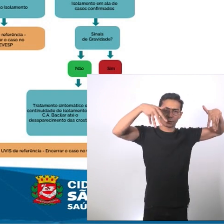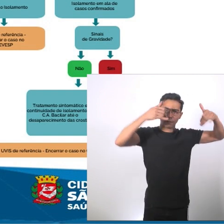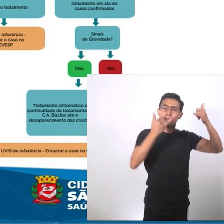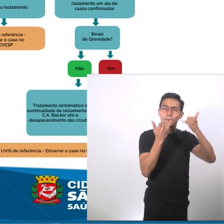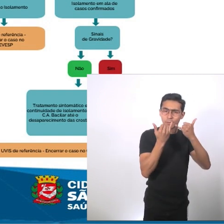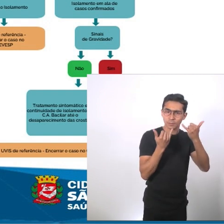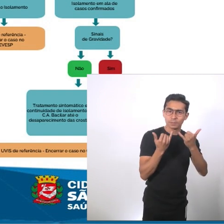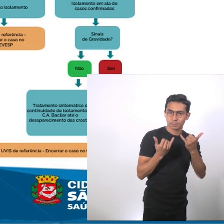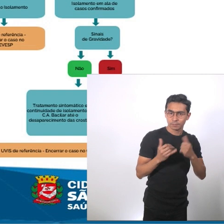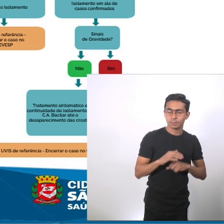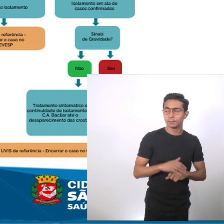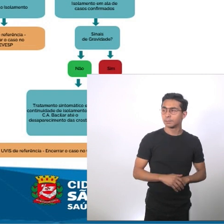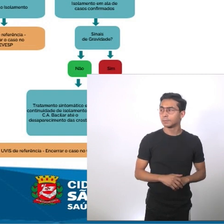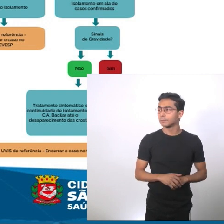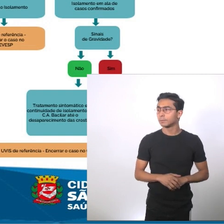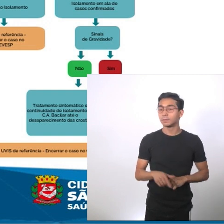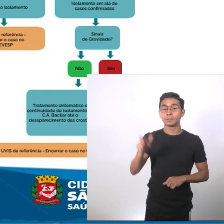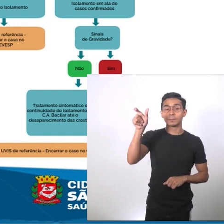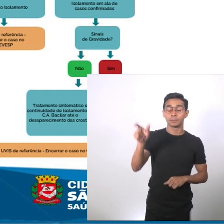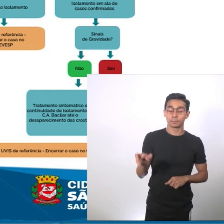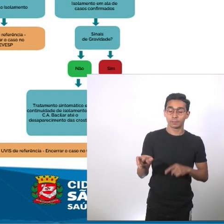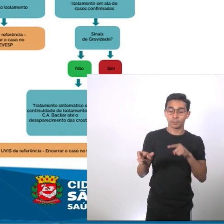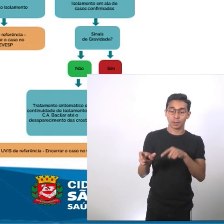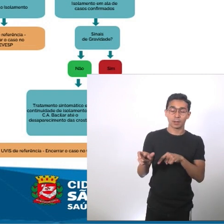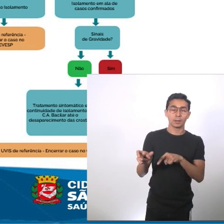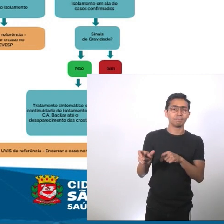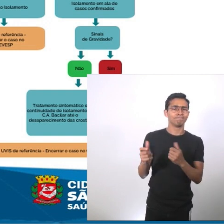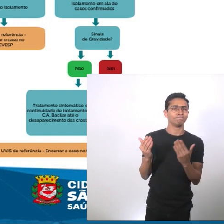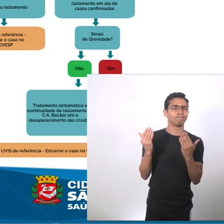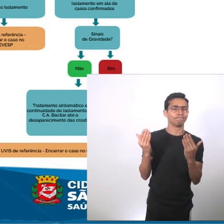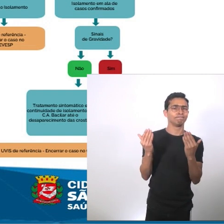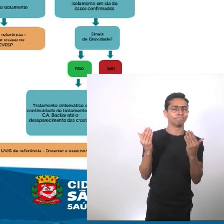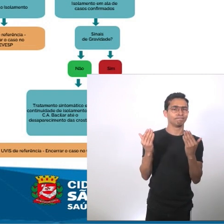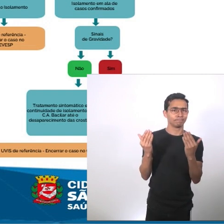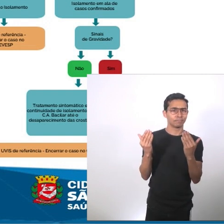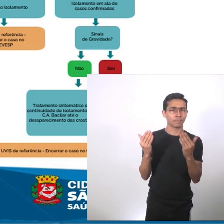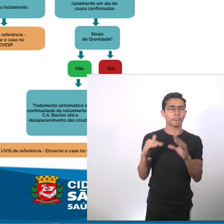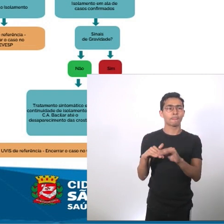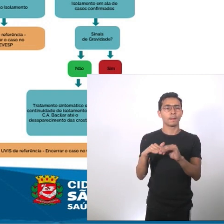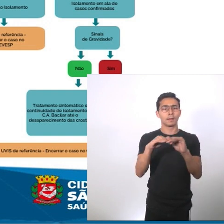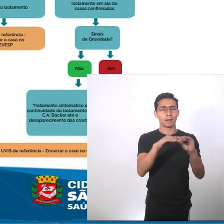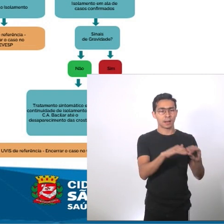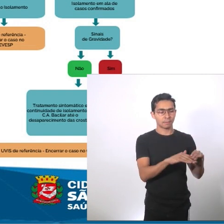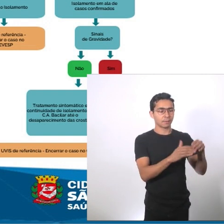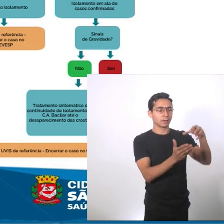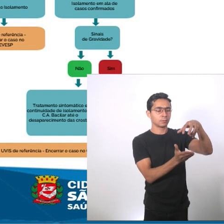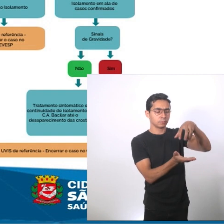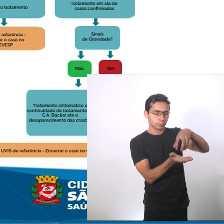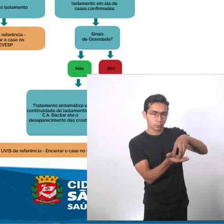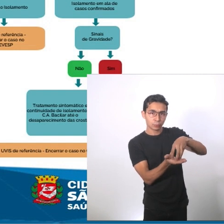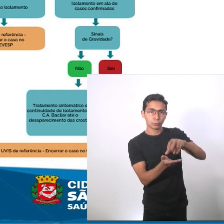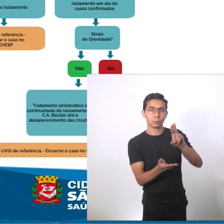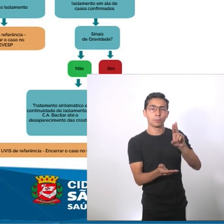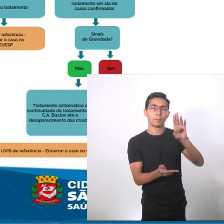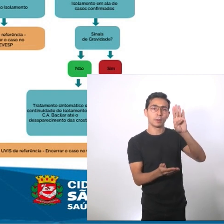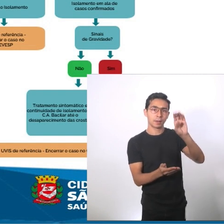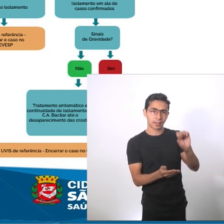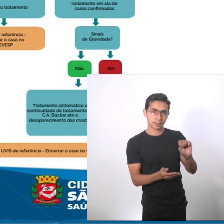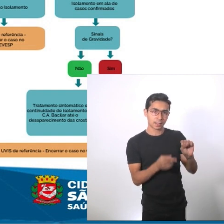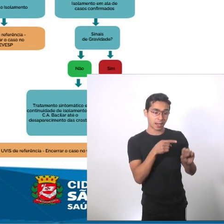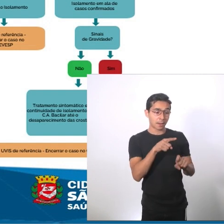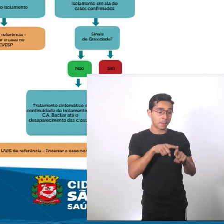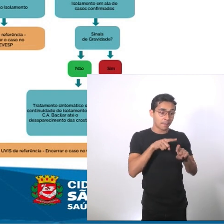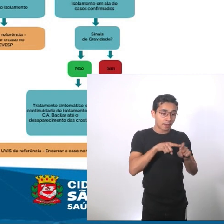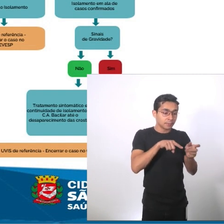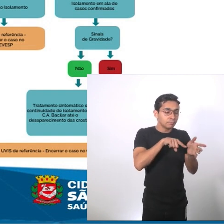desde o início o paciente que é atendido, que tem uma suspeita, ele é encaminhado para as unidades básicas de saúde, lá ela vai verificar se